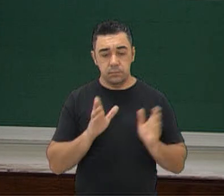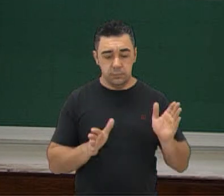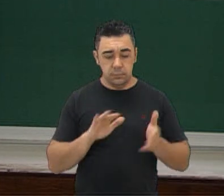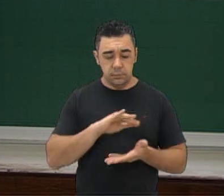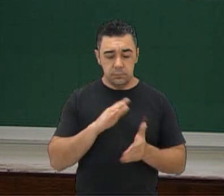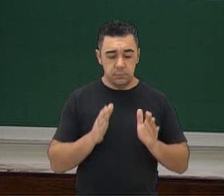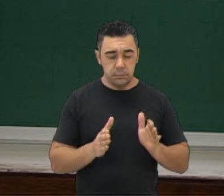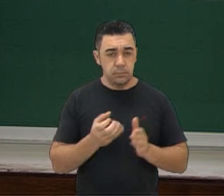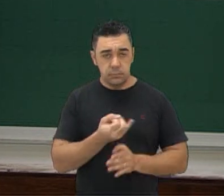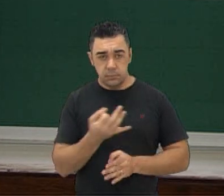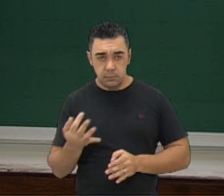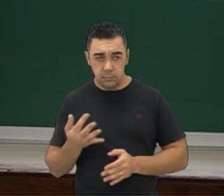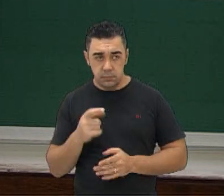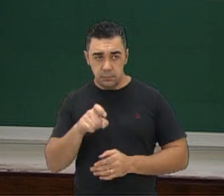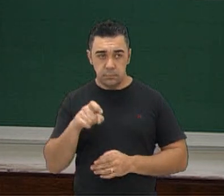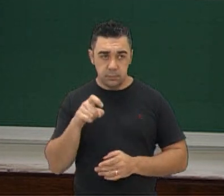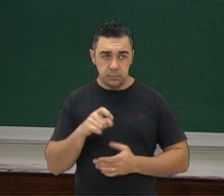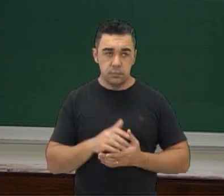massa da caixa.